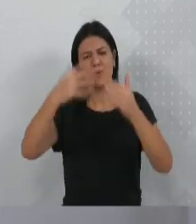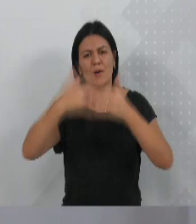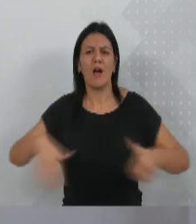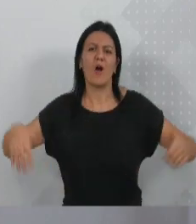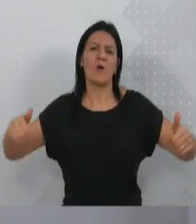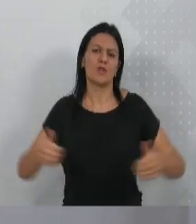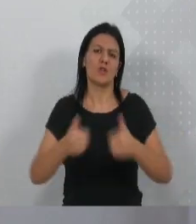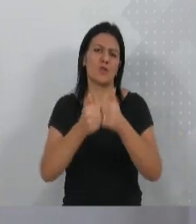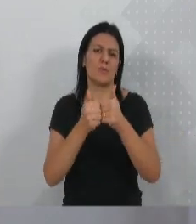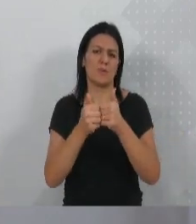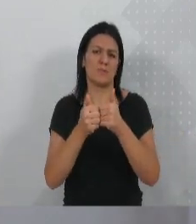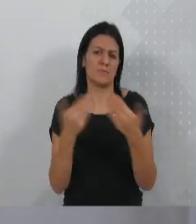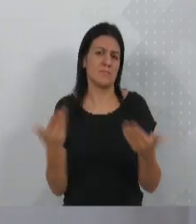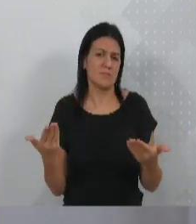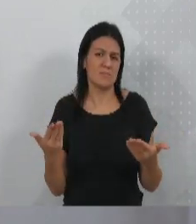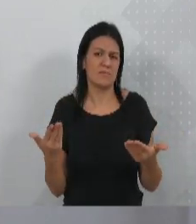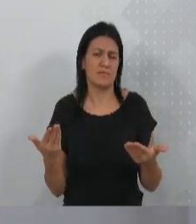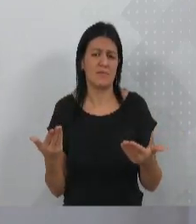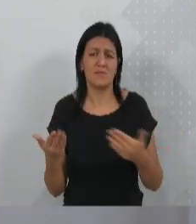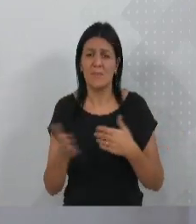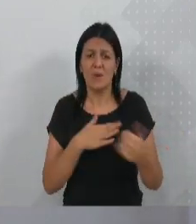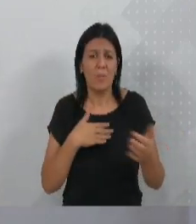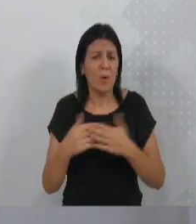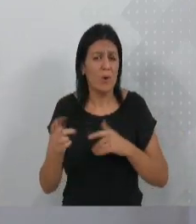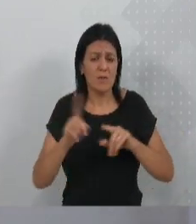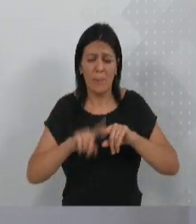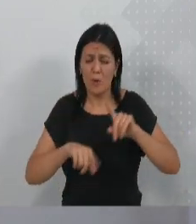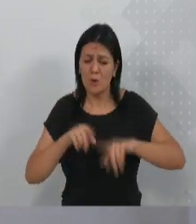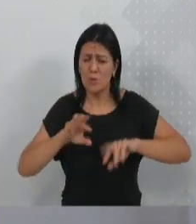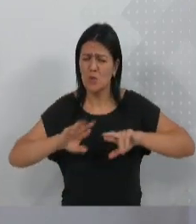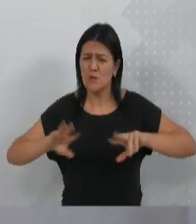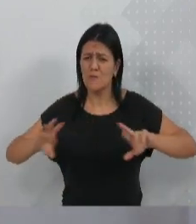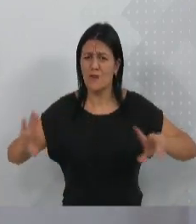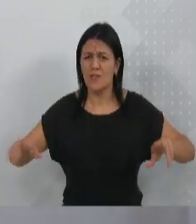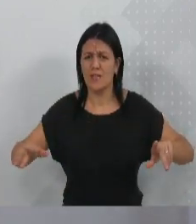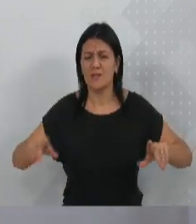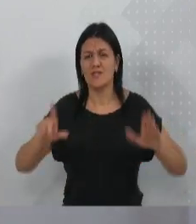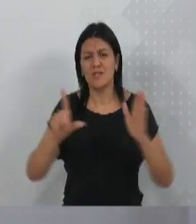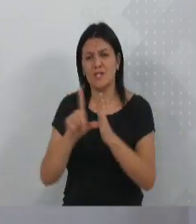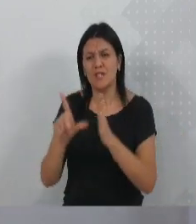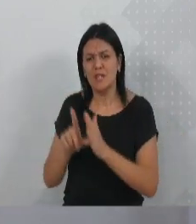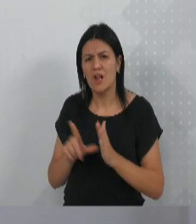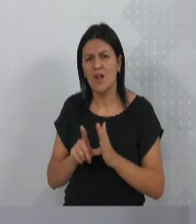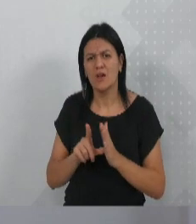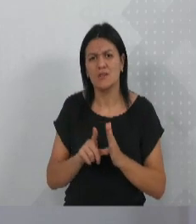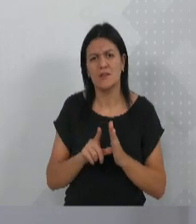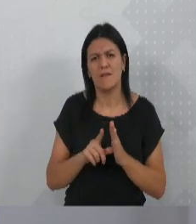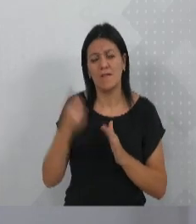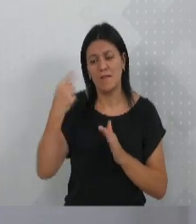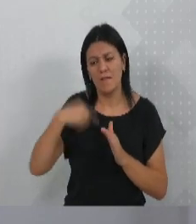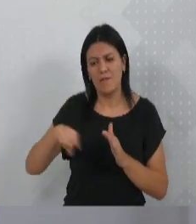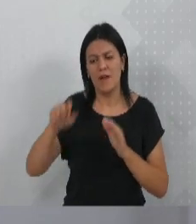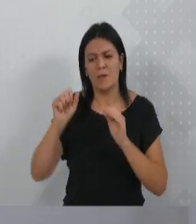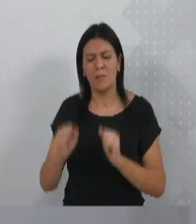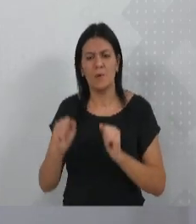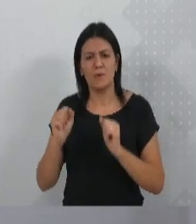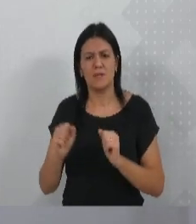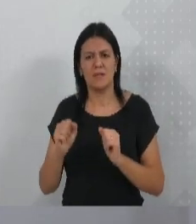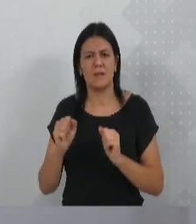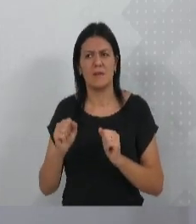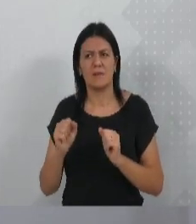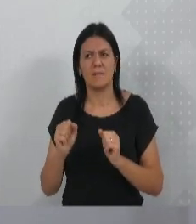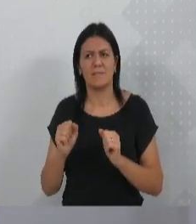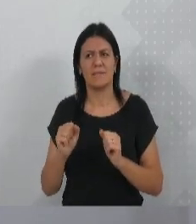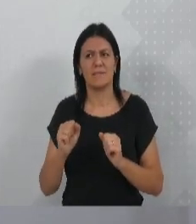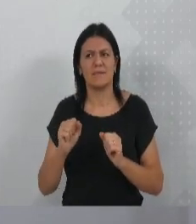é uma estante é uma cadeira são balcão são várias coisas que as pessoas que locaram tem que fazer para fazer com que